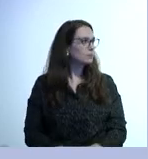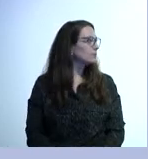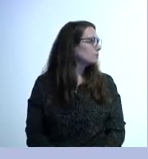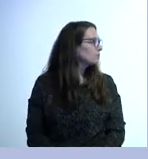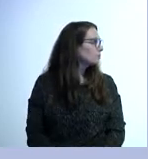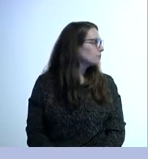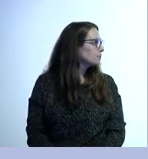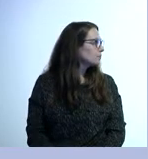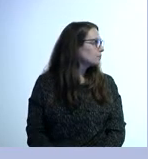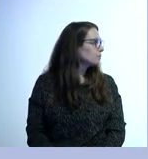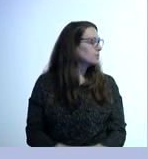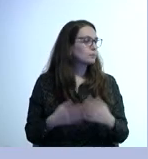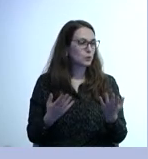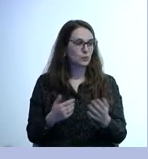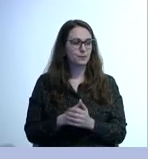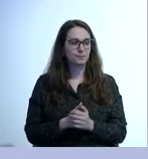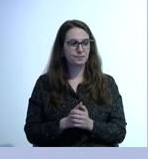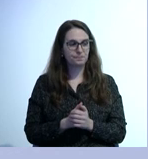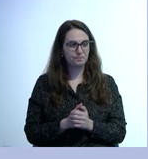João Luís. Muito bem.